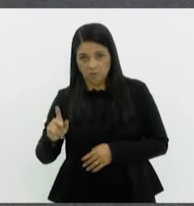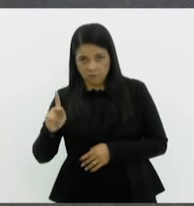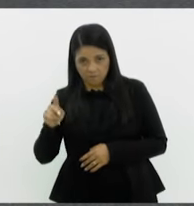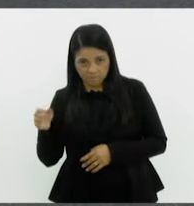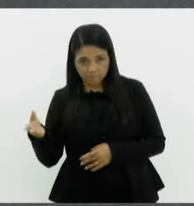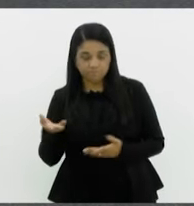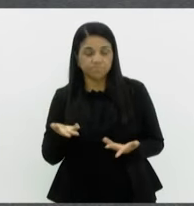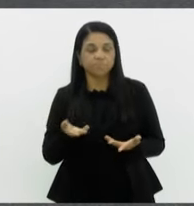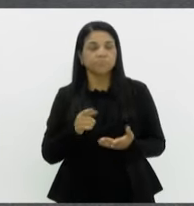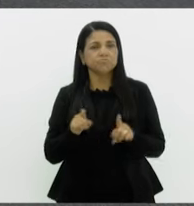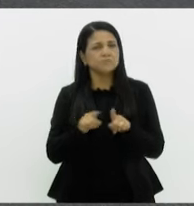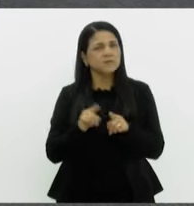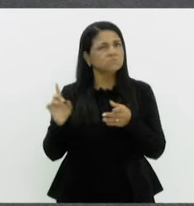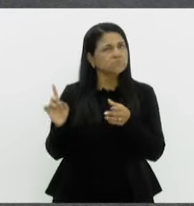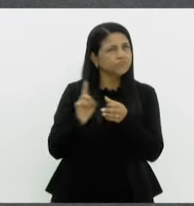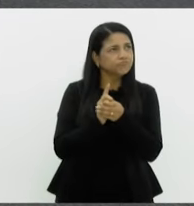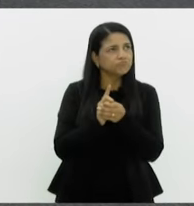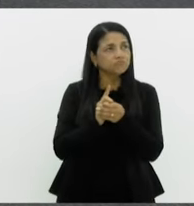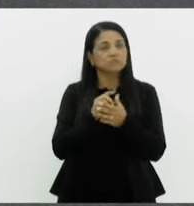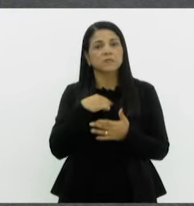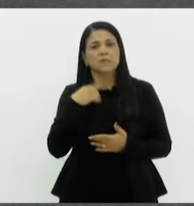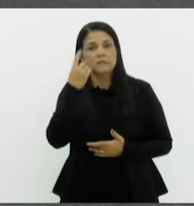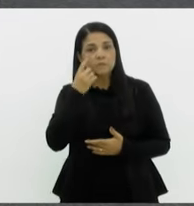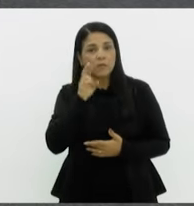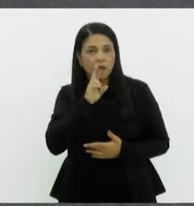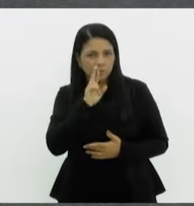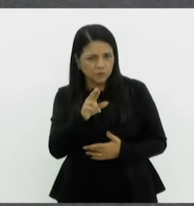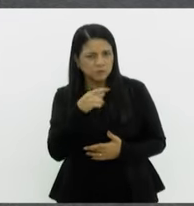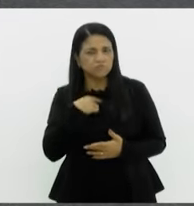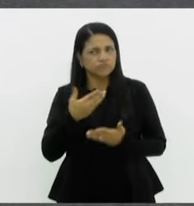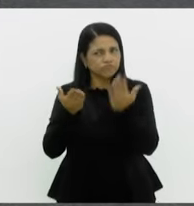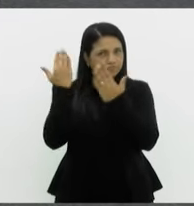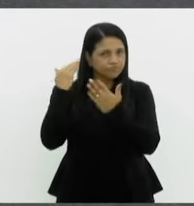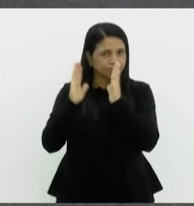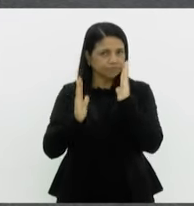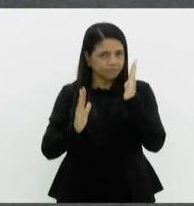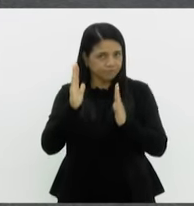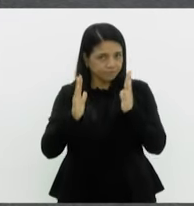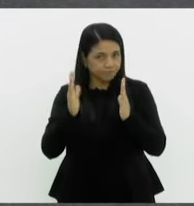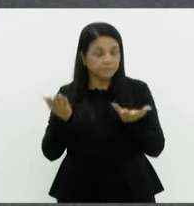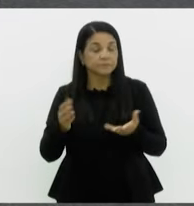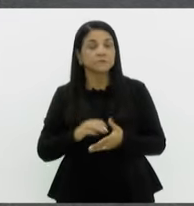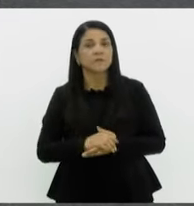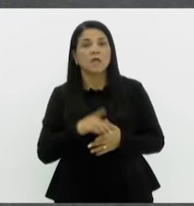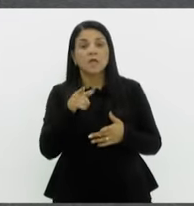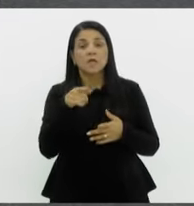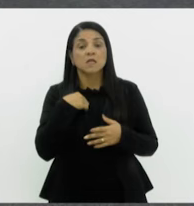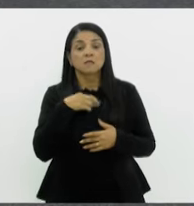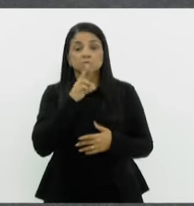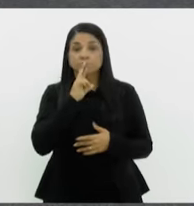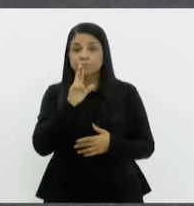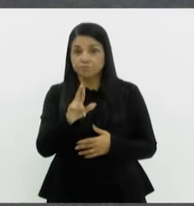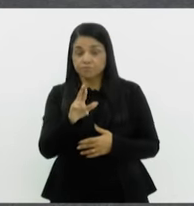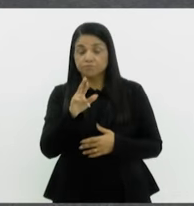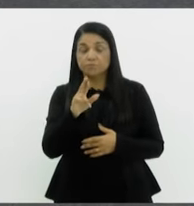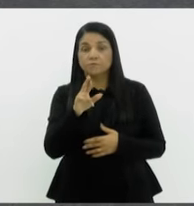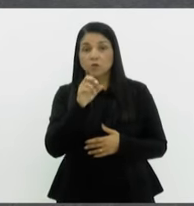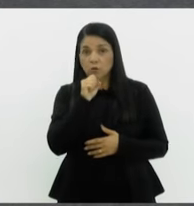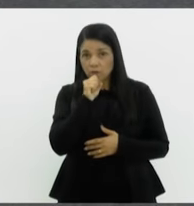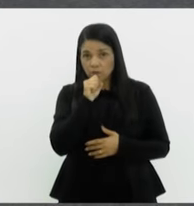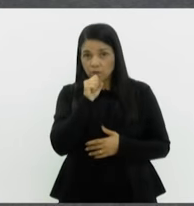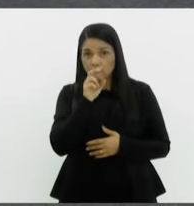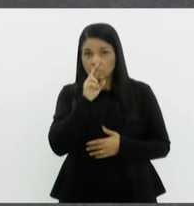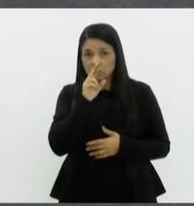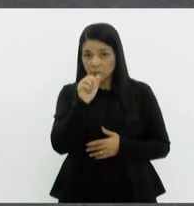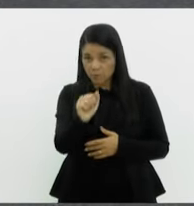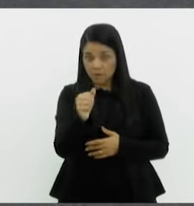agora, ele quer o quê? Ele quer especificar. Ele está modificando o